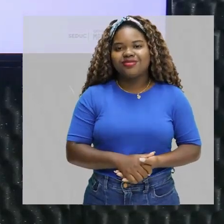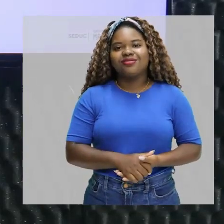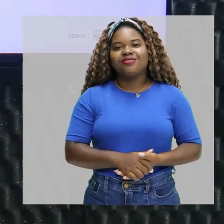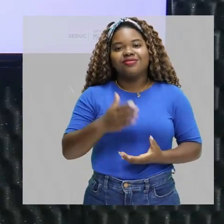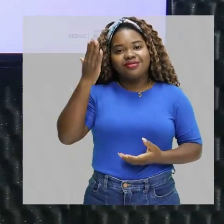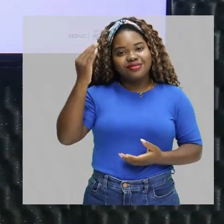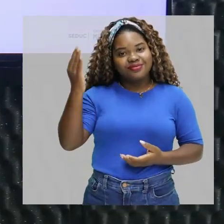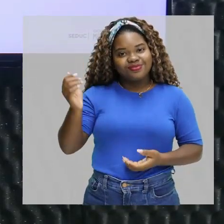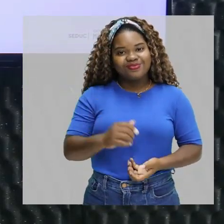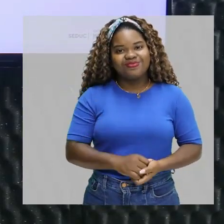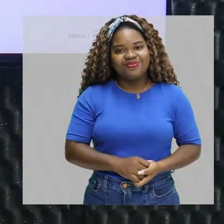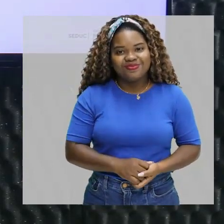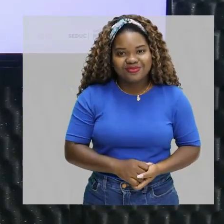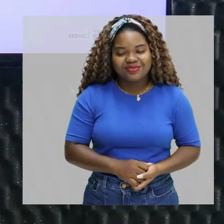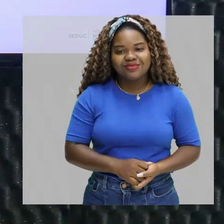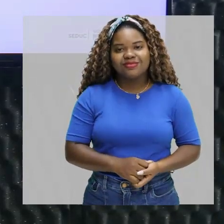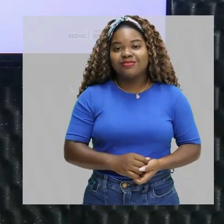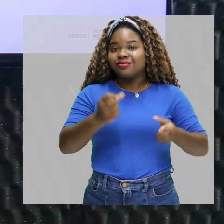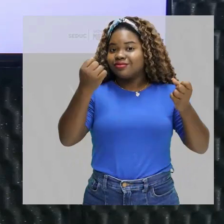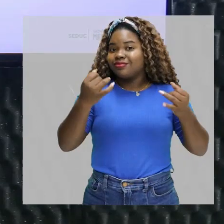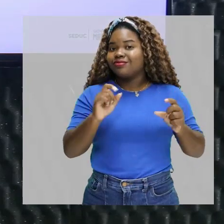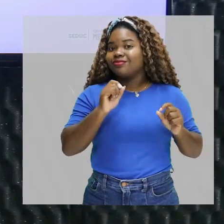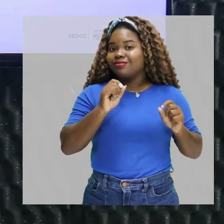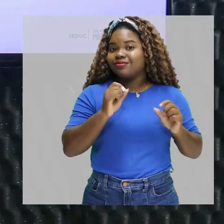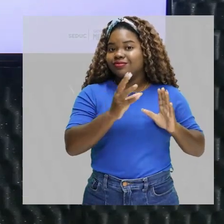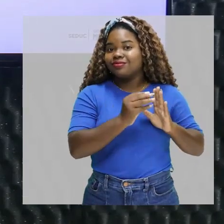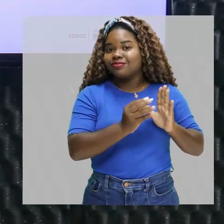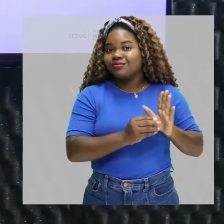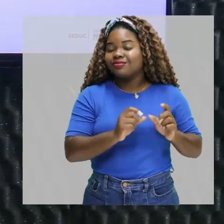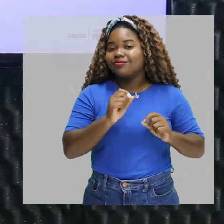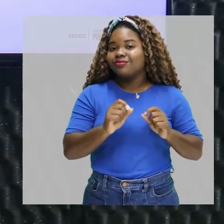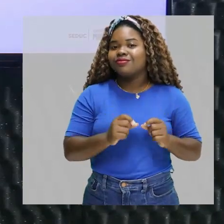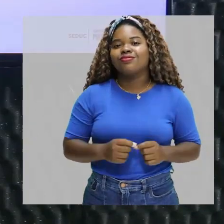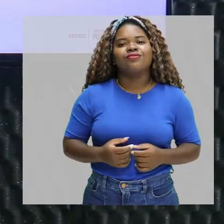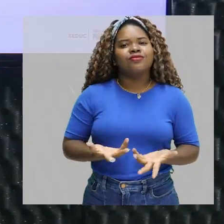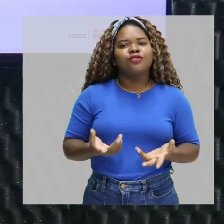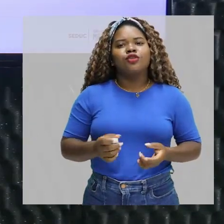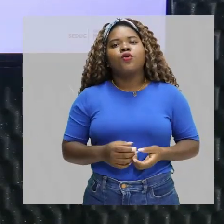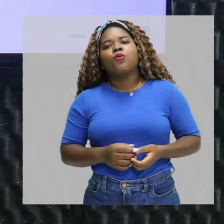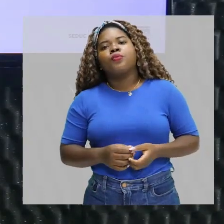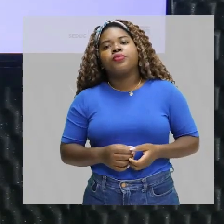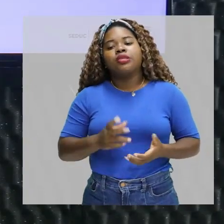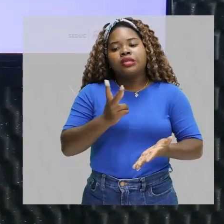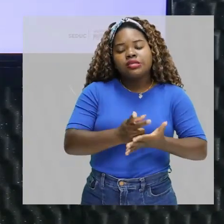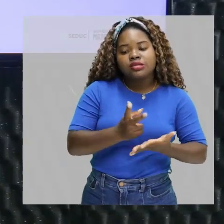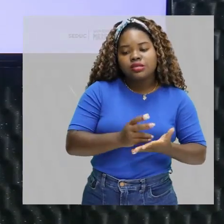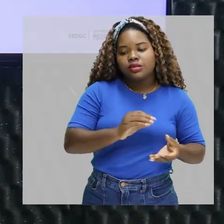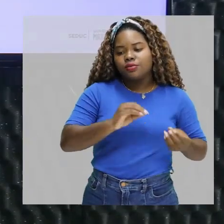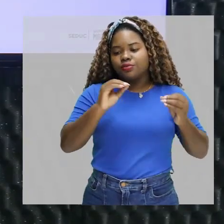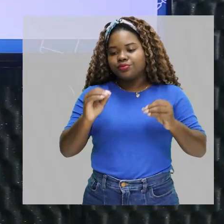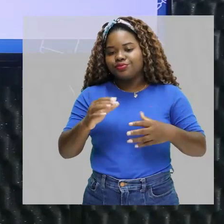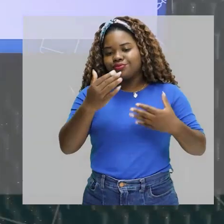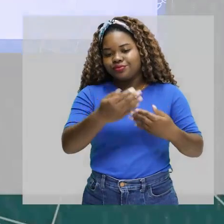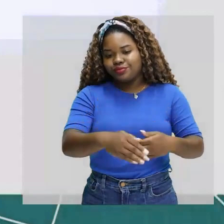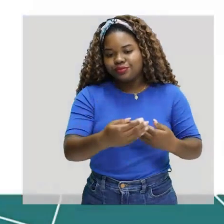bola sucesso tá nós vamos falar hoje galera sobre os elementos que são constantemente cobrados nas provas